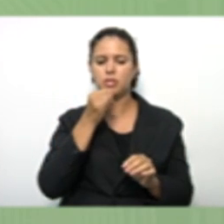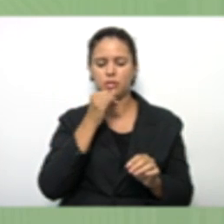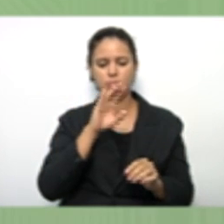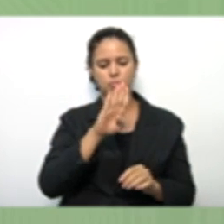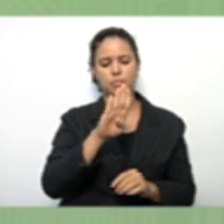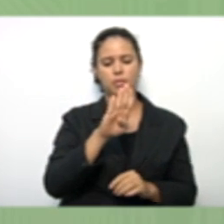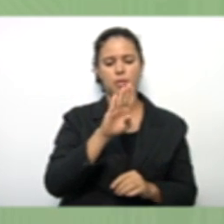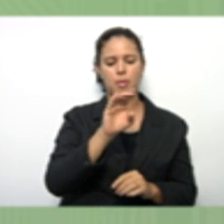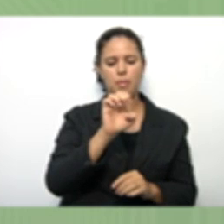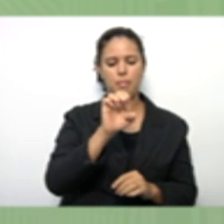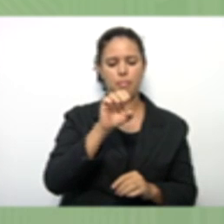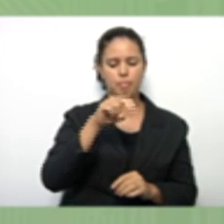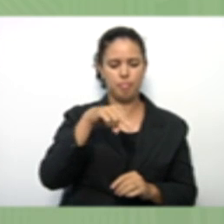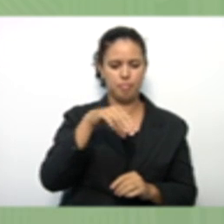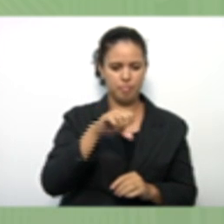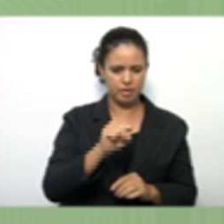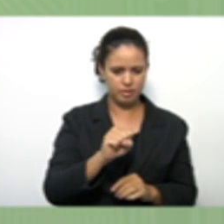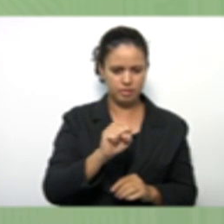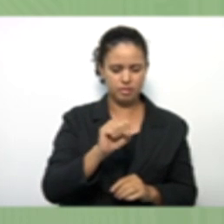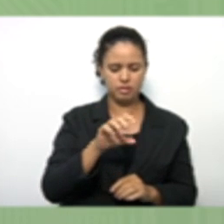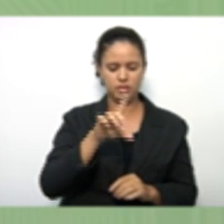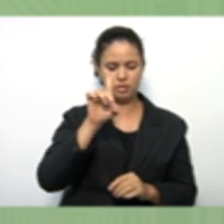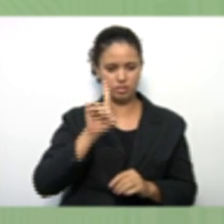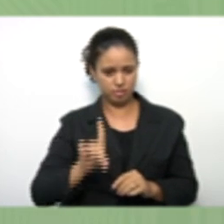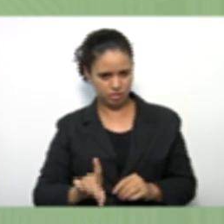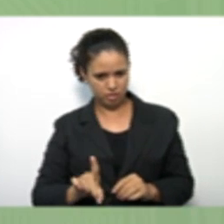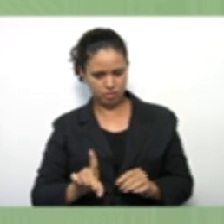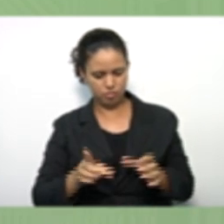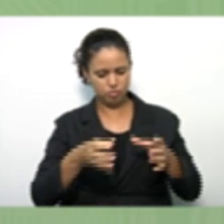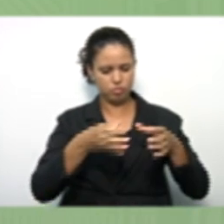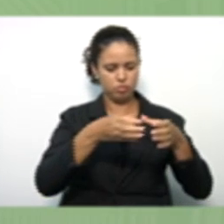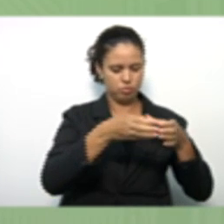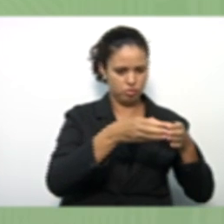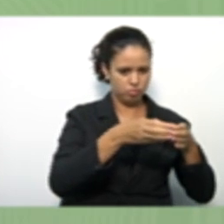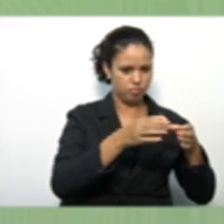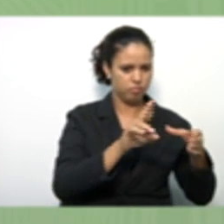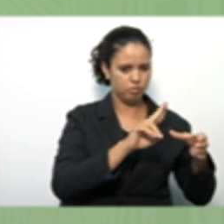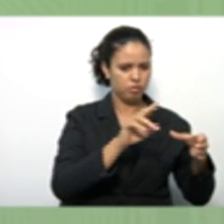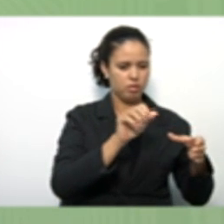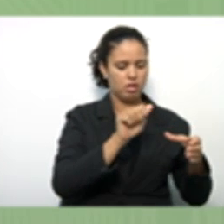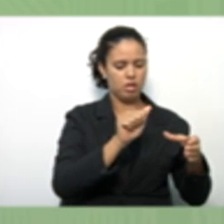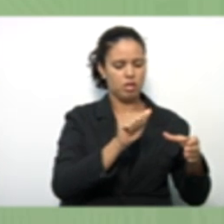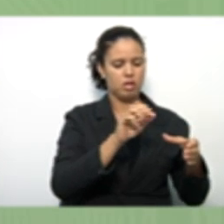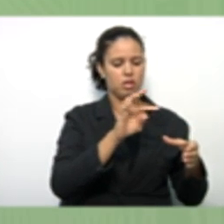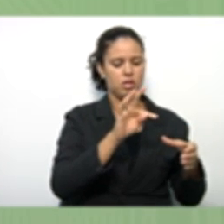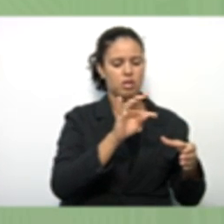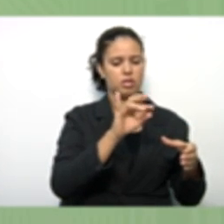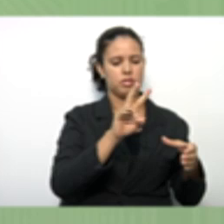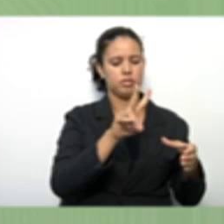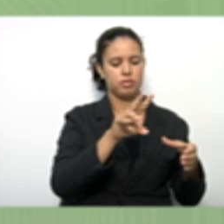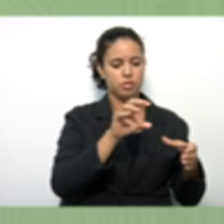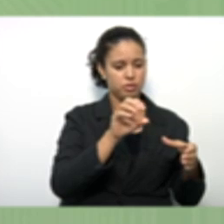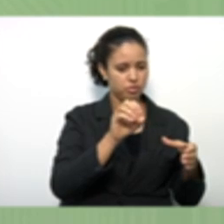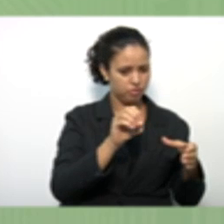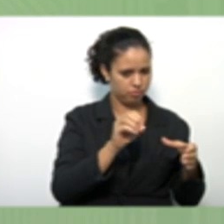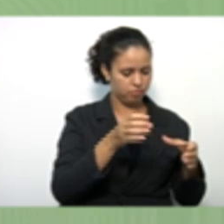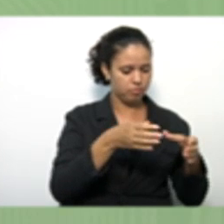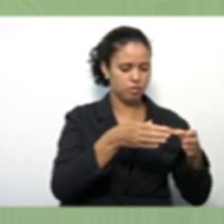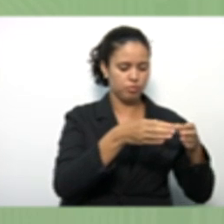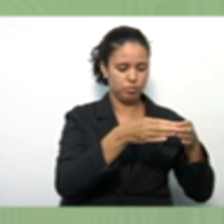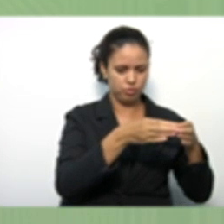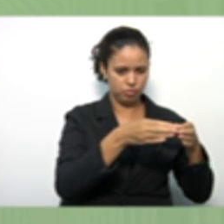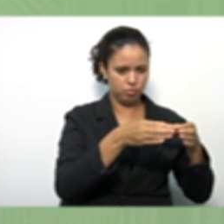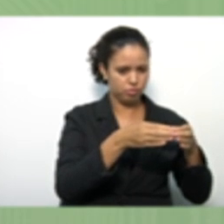direitos. Olha aí. Eles vão se chamar ativo. Prestem bastante atenção, alunos. Aí, aquele lado não